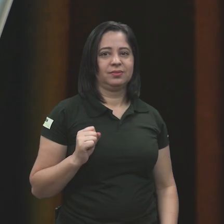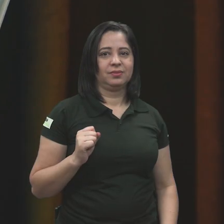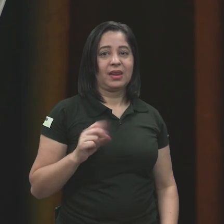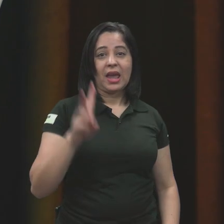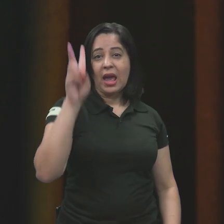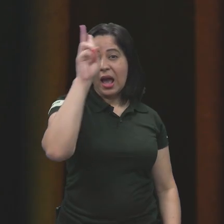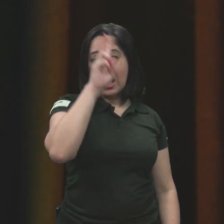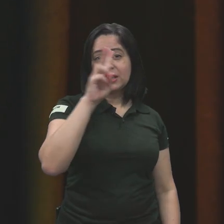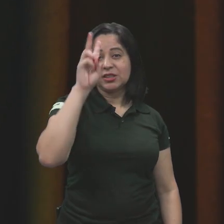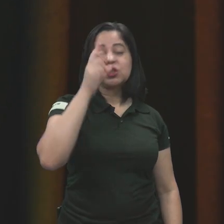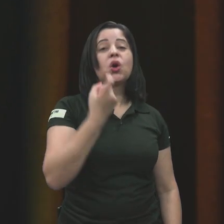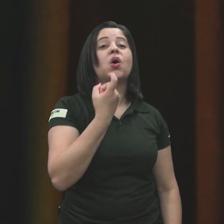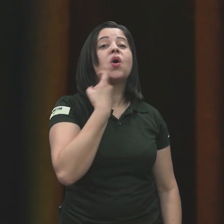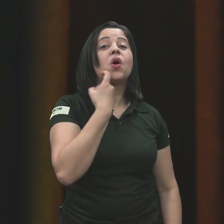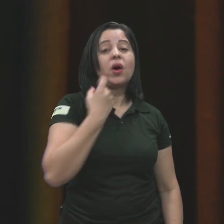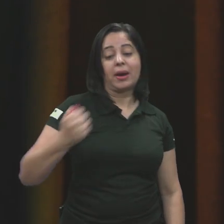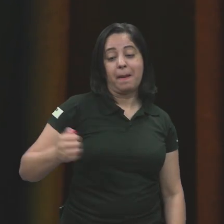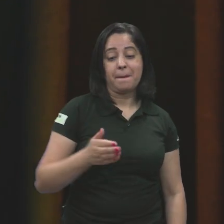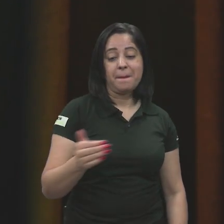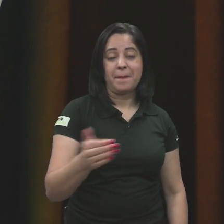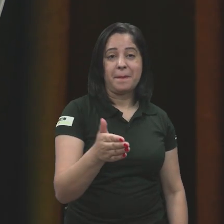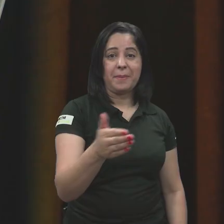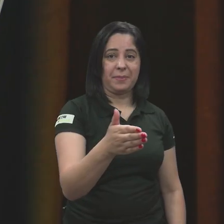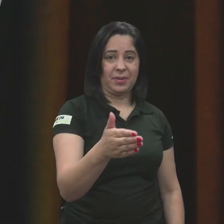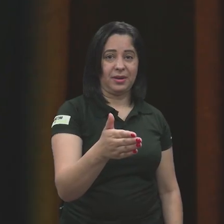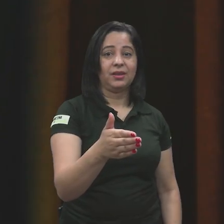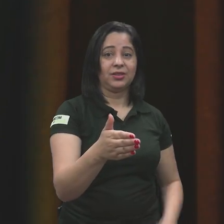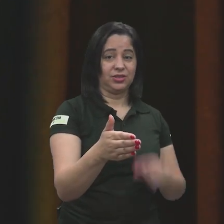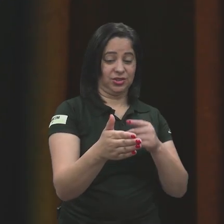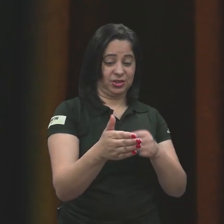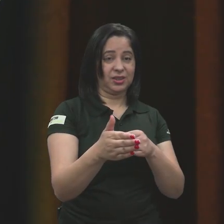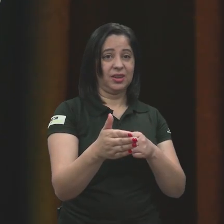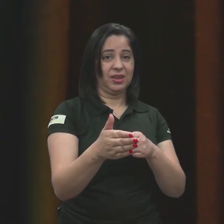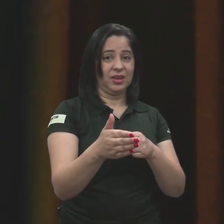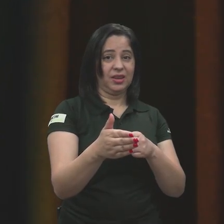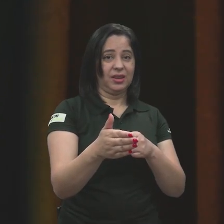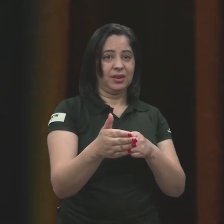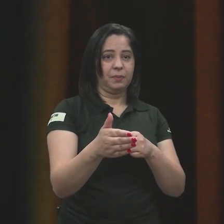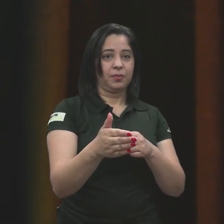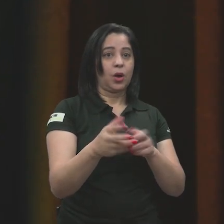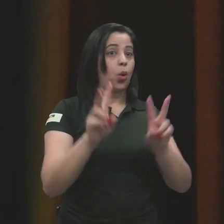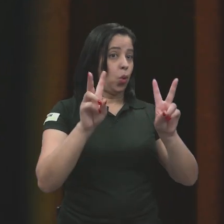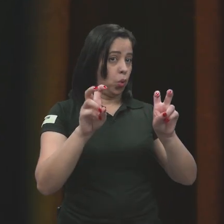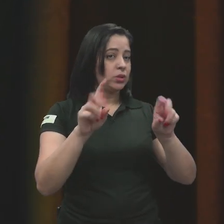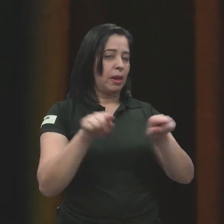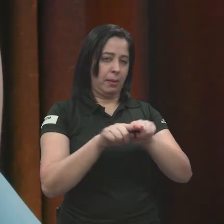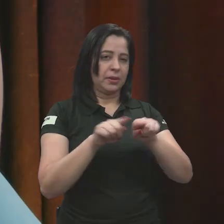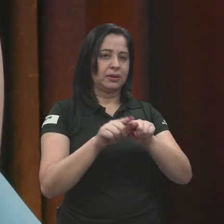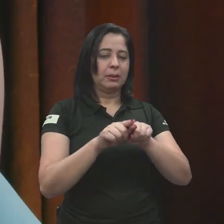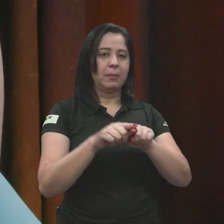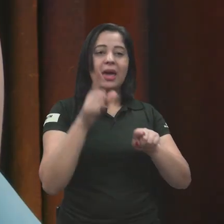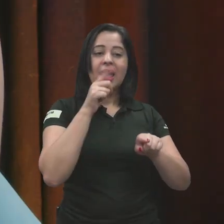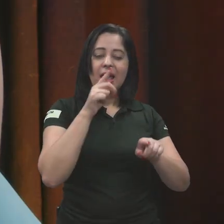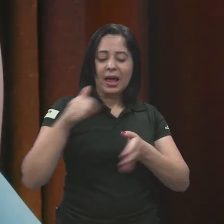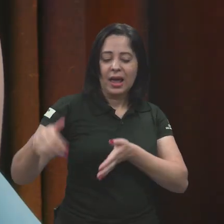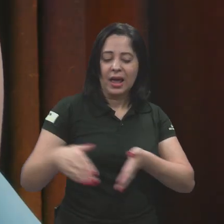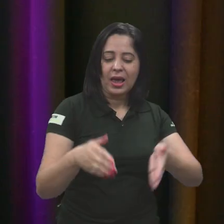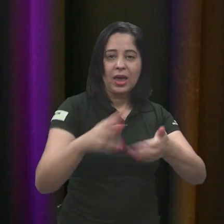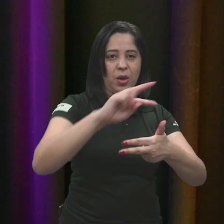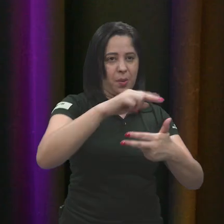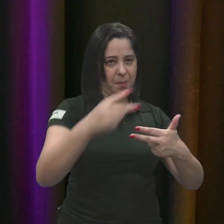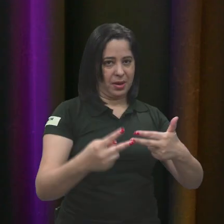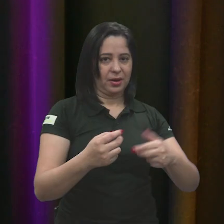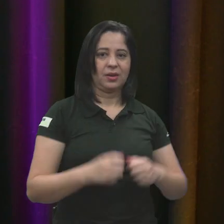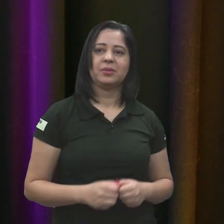e a minha história é do peixe, o peixe traíra, que também fala um pouquinho do Rio Paraíba do Sul, da nossa região.